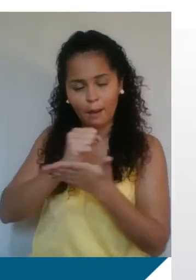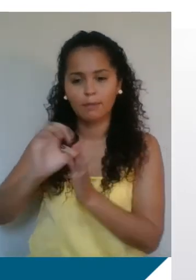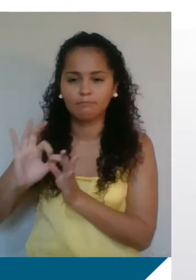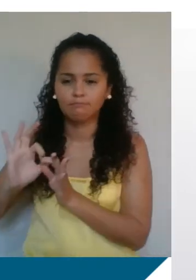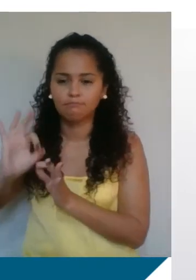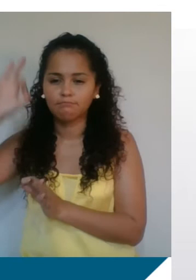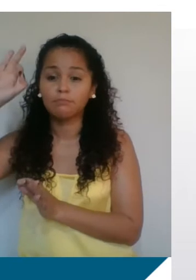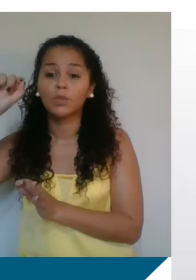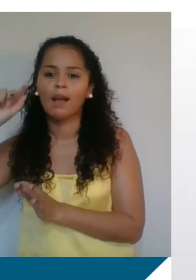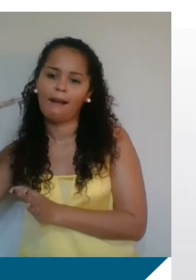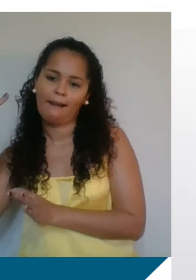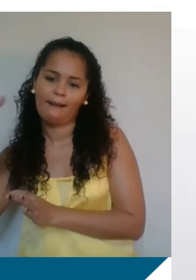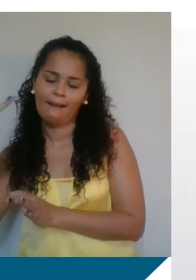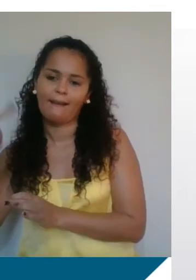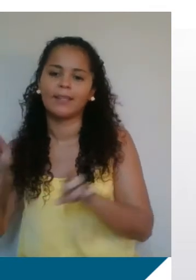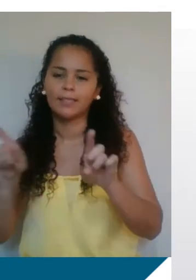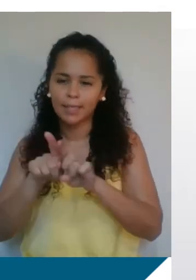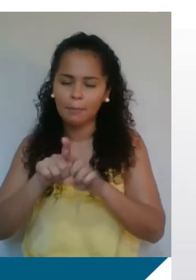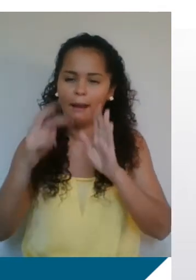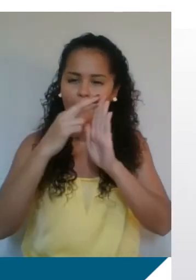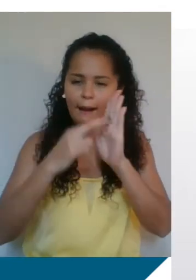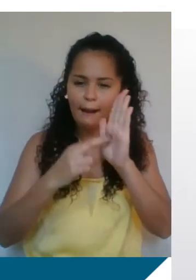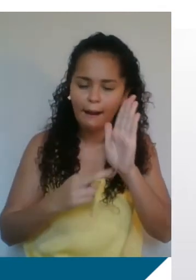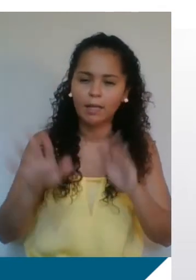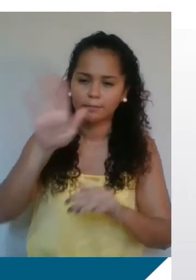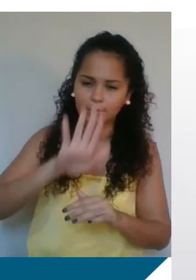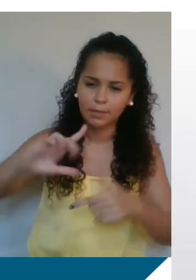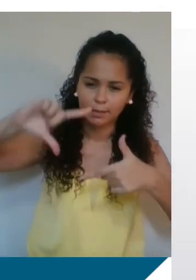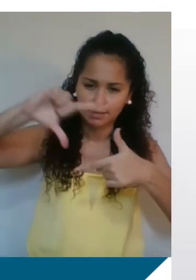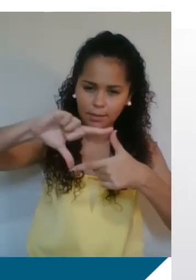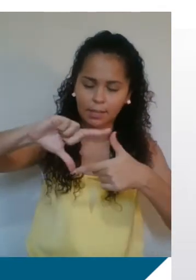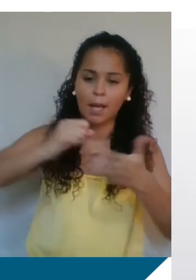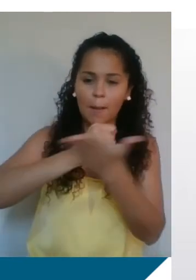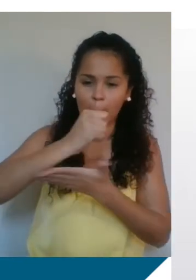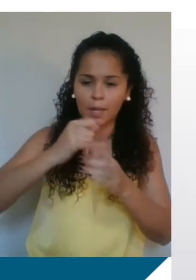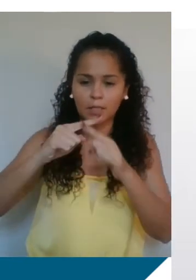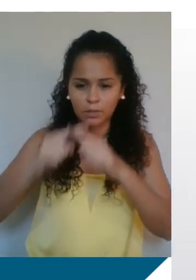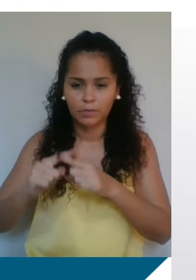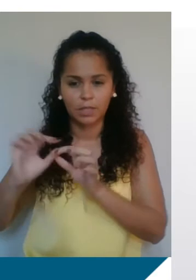também tomar a fórmula da área do retângulo como base vezes altura.